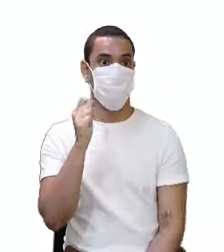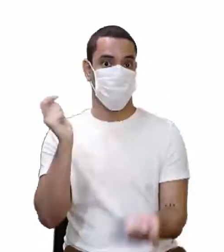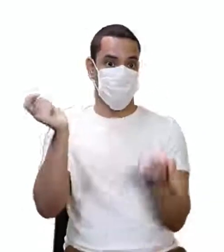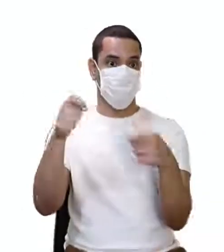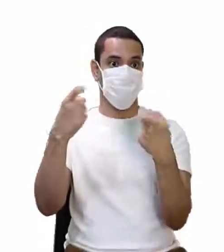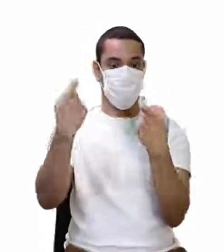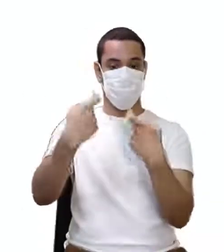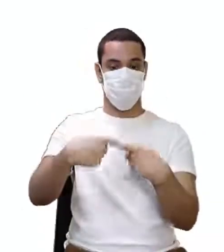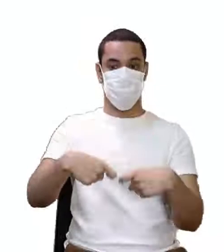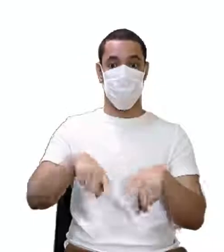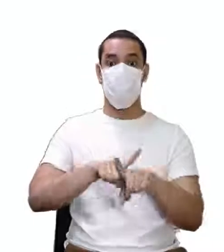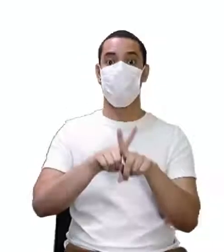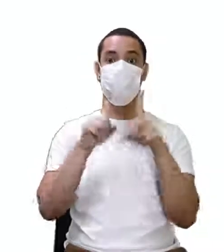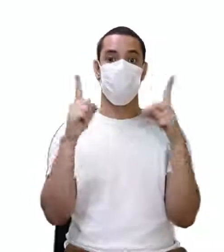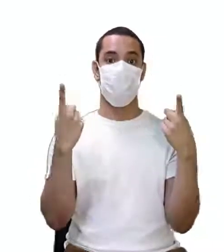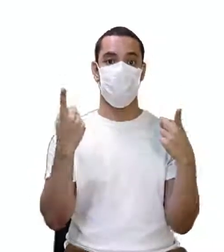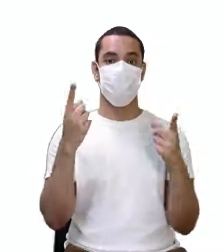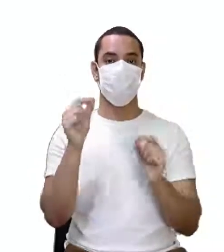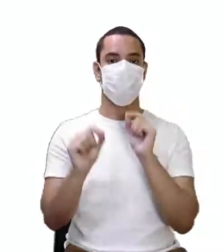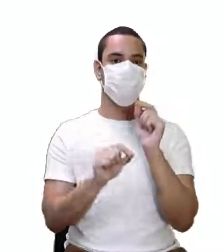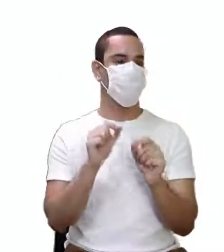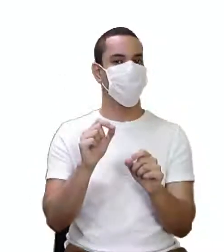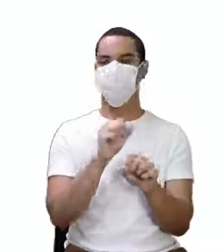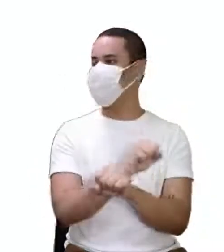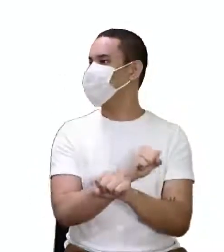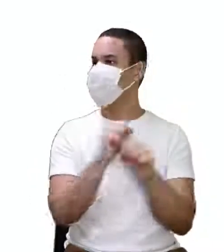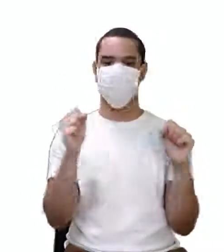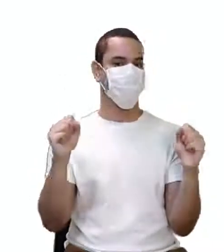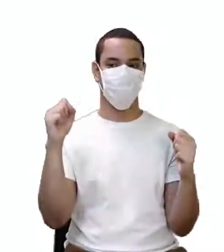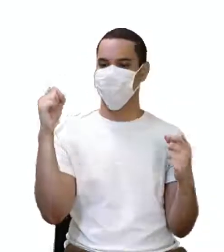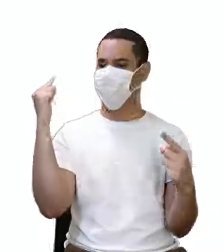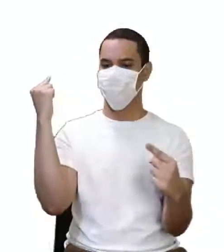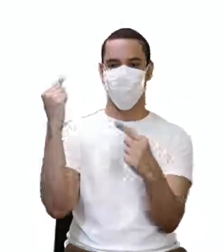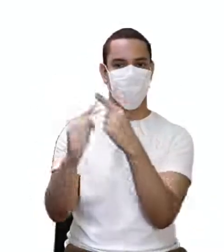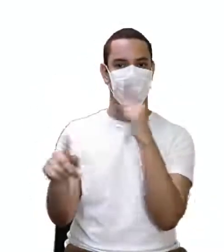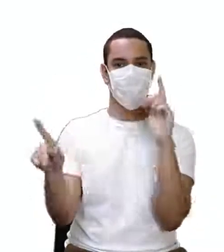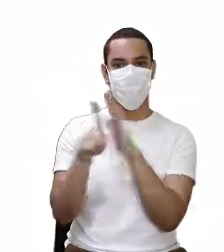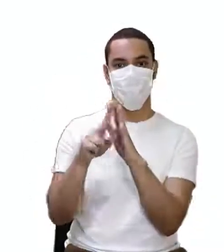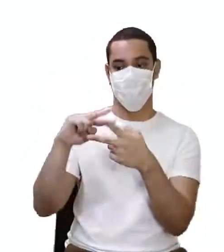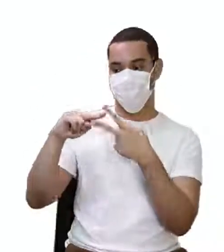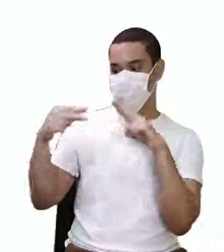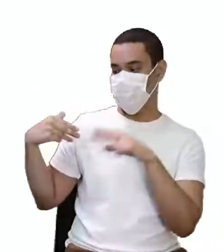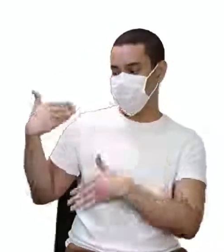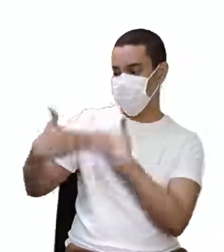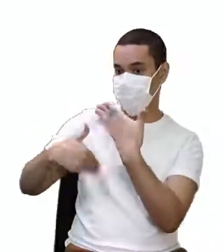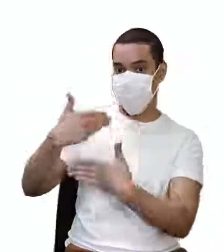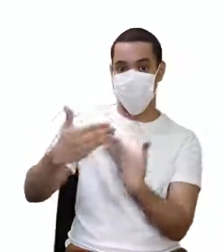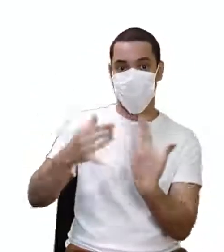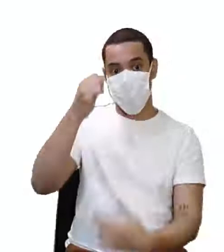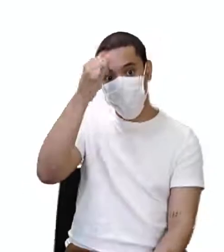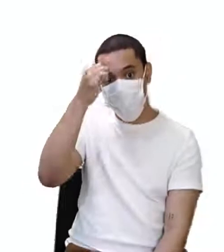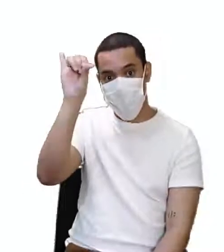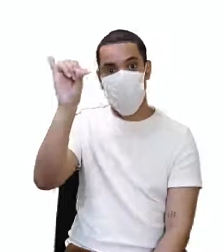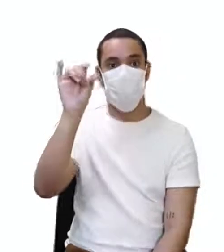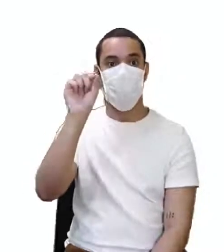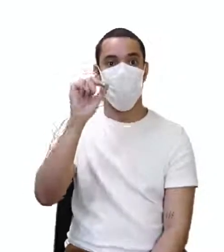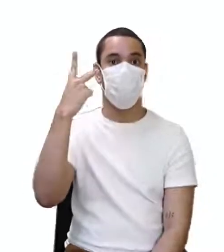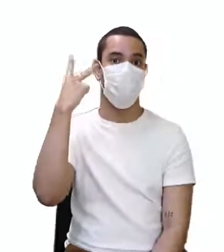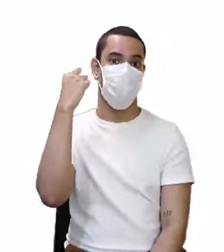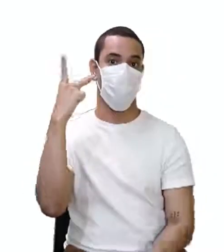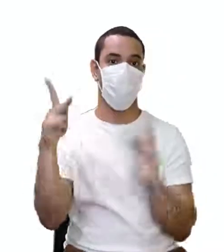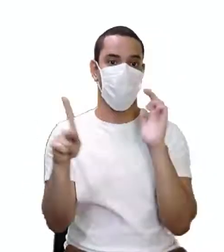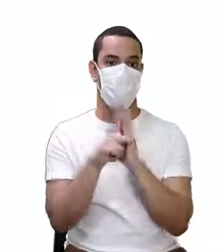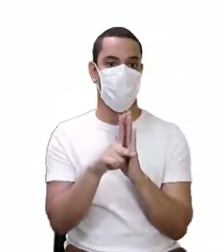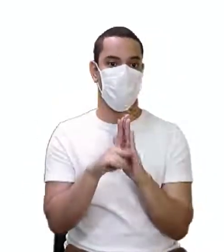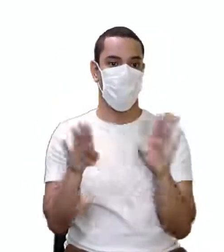fecundou. Mas a incompatibilidade genética impede o desenvolvimento normal do